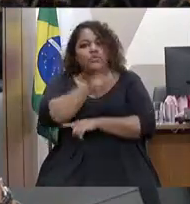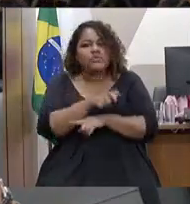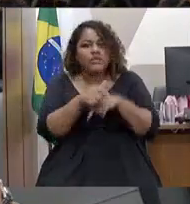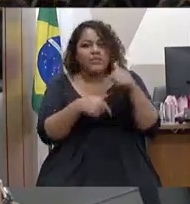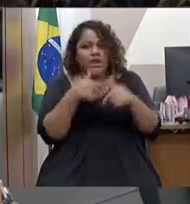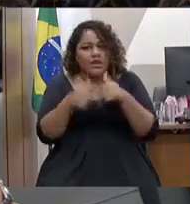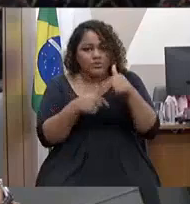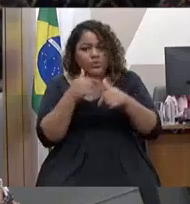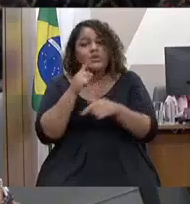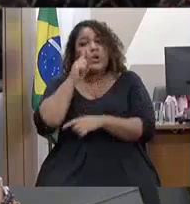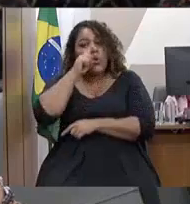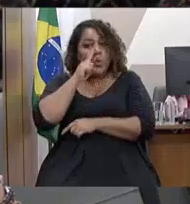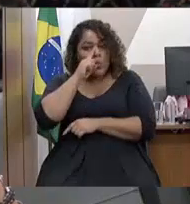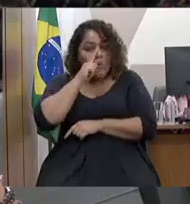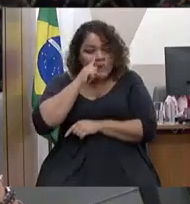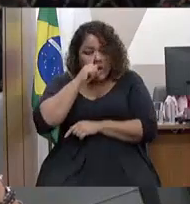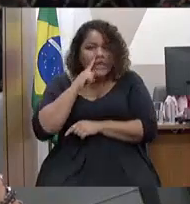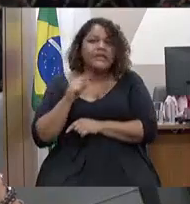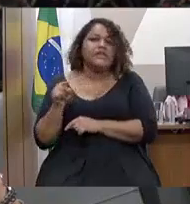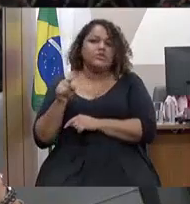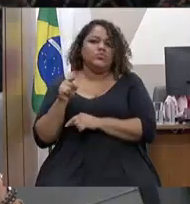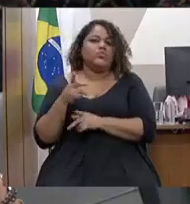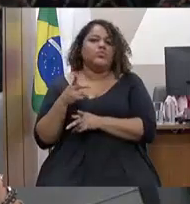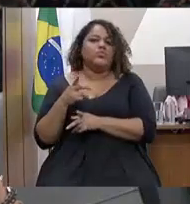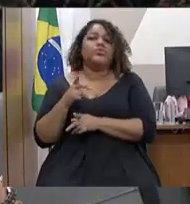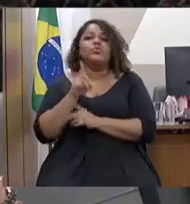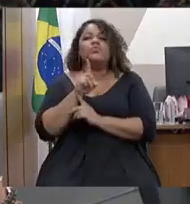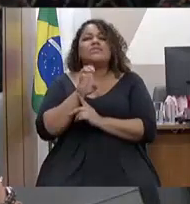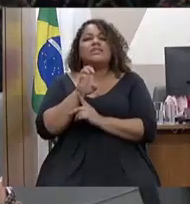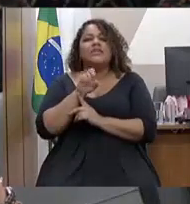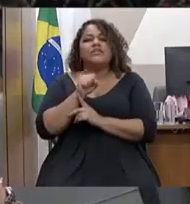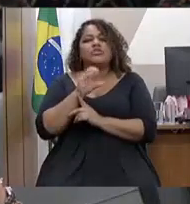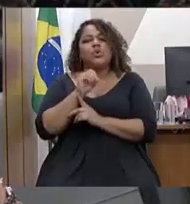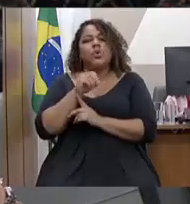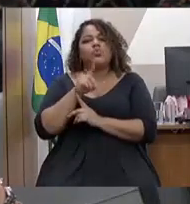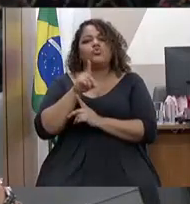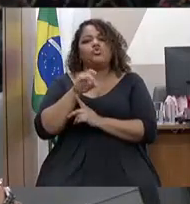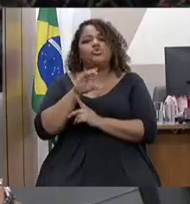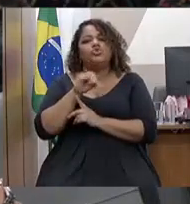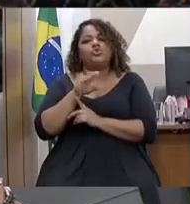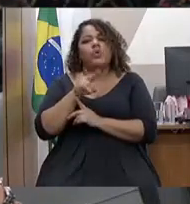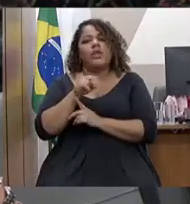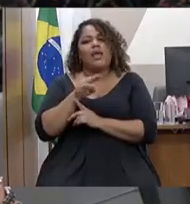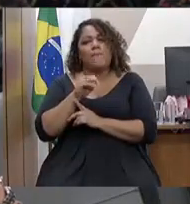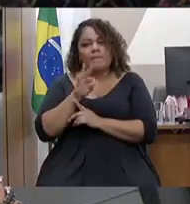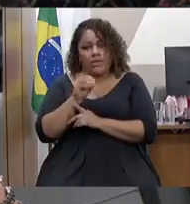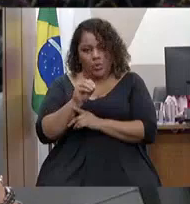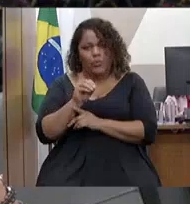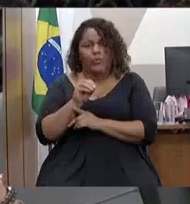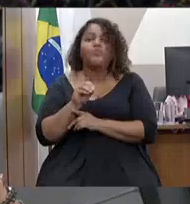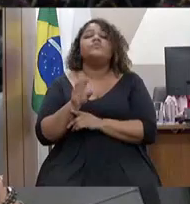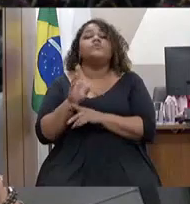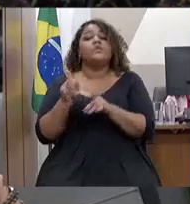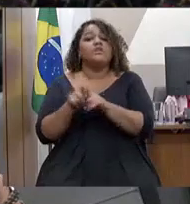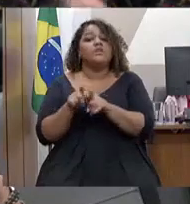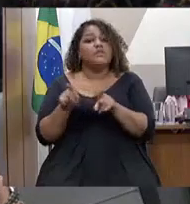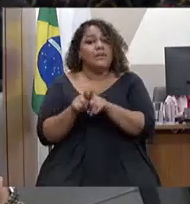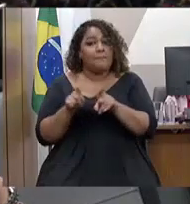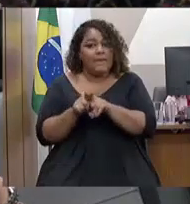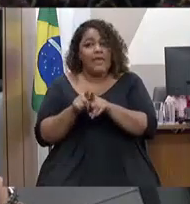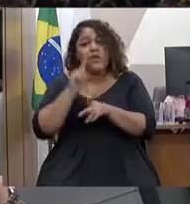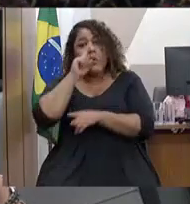nesse processo de condição descondicionamento e em relação às populações é importante a gente